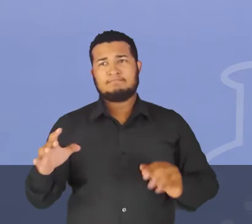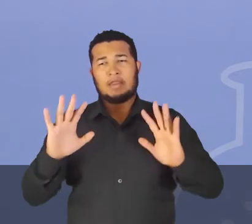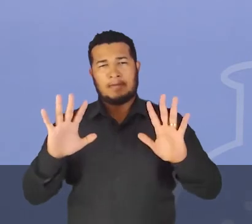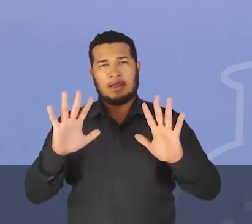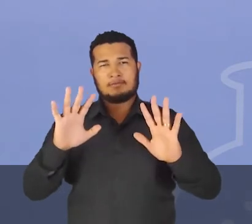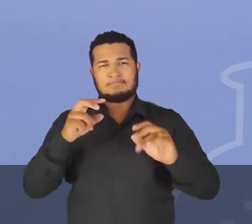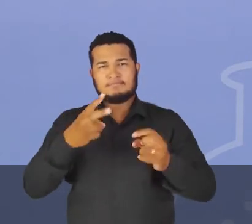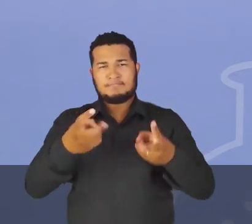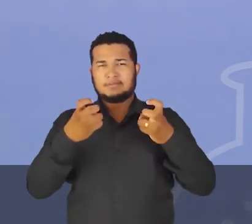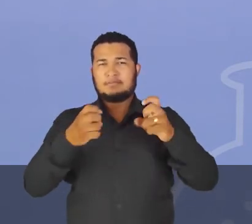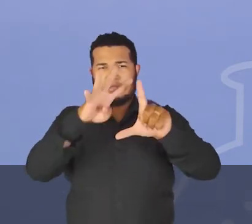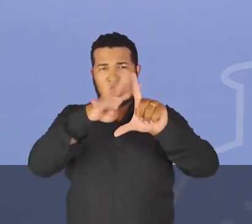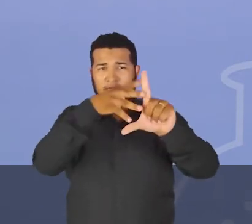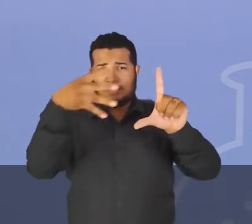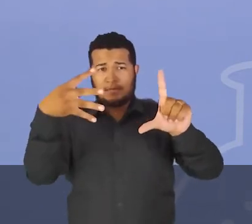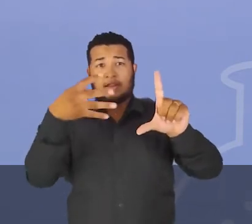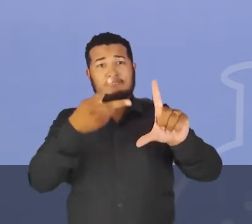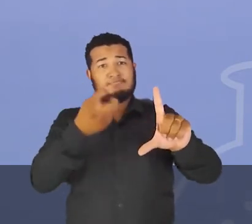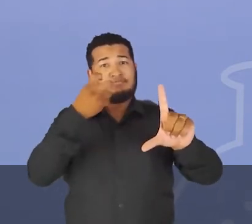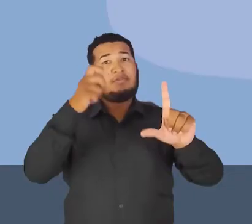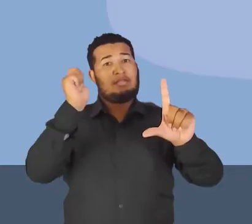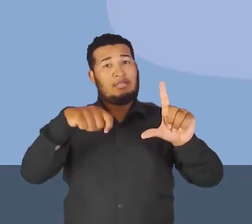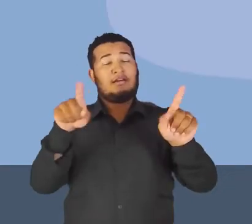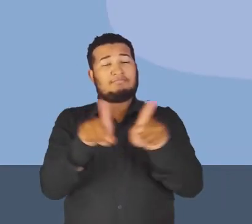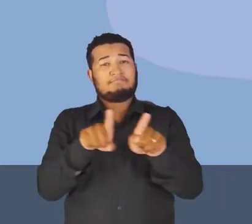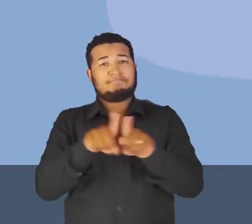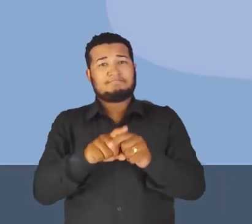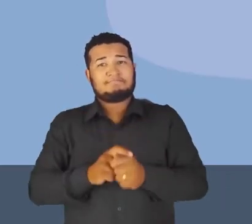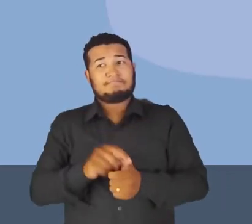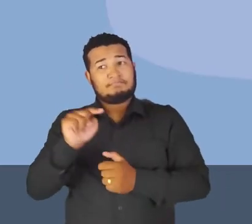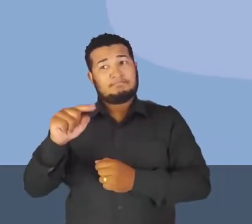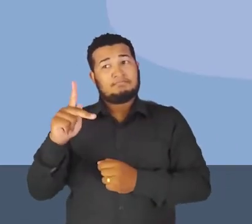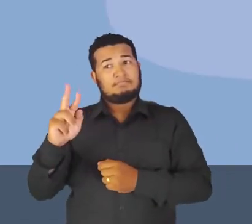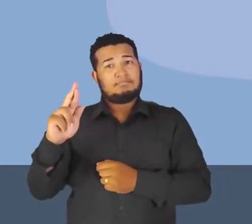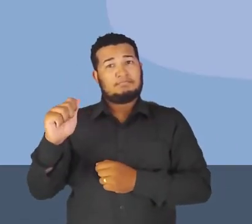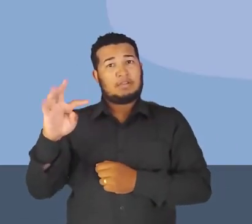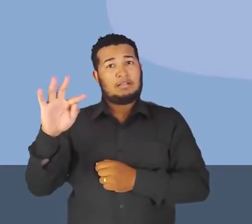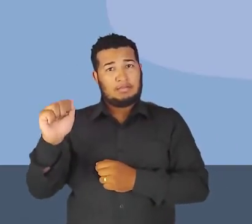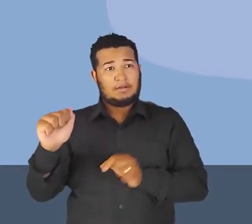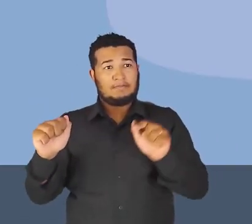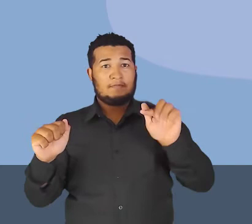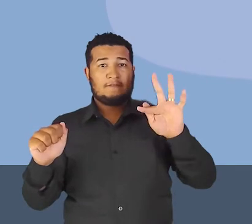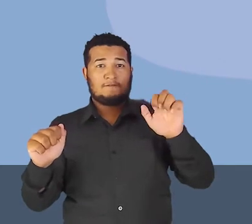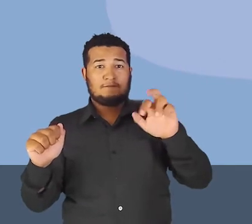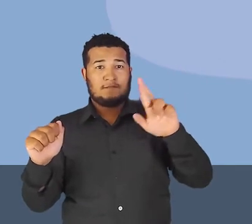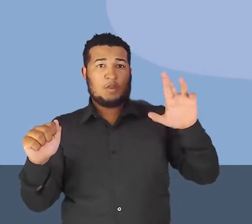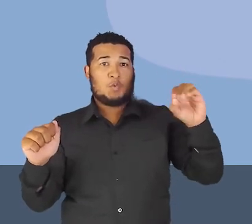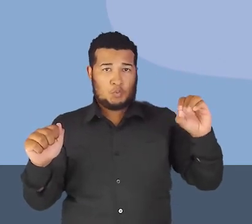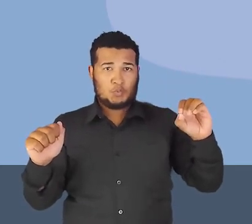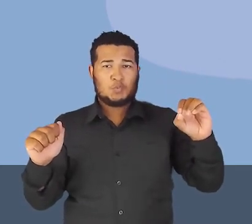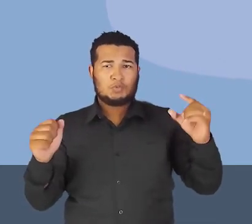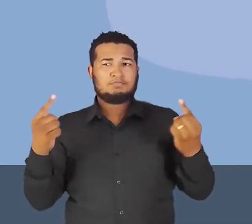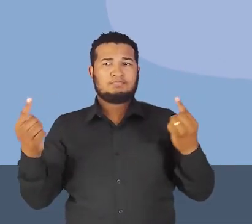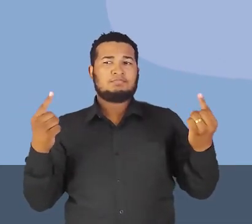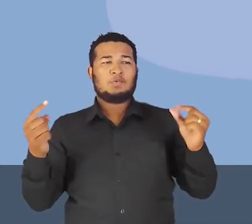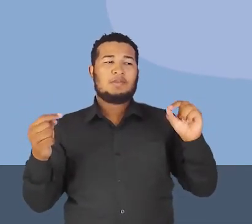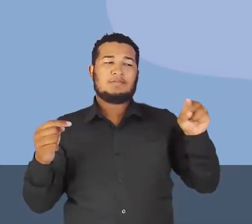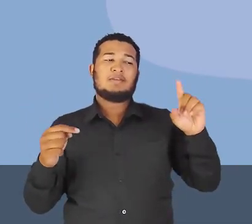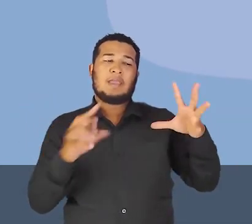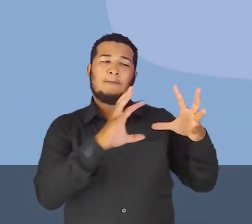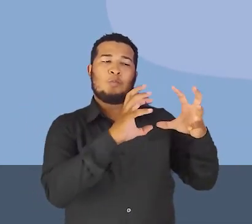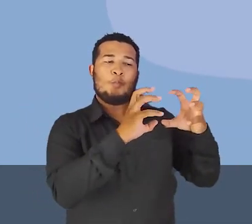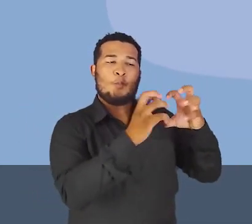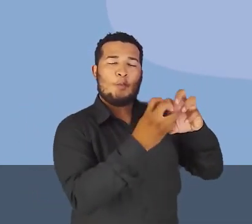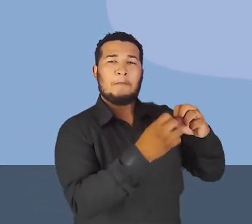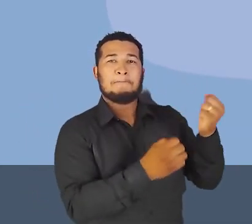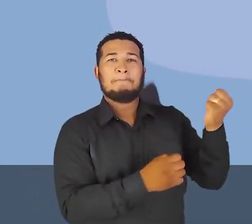olhando para a tabela, também é possível identificar, dá uma olhada. Prata e ferro, o nosso cotidiano, o nosso senso comum diz que o ferro é o metal que